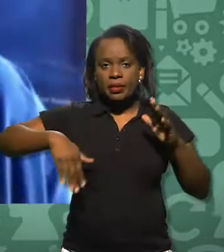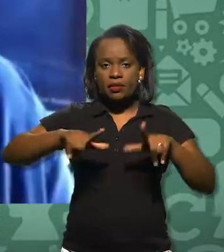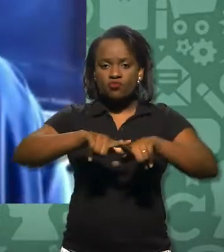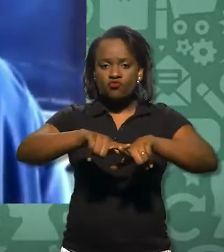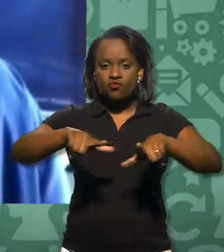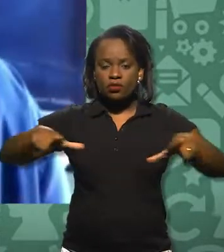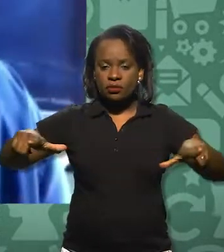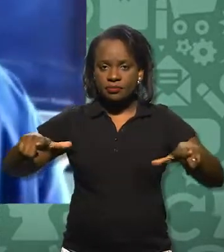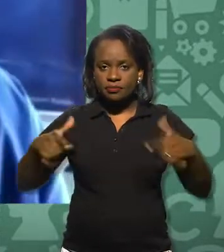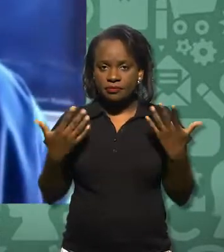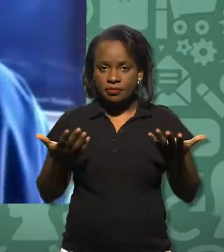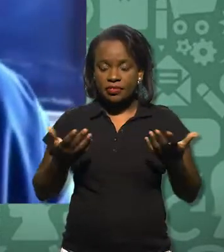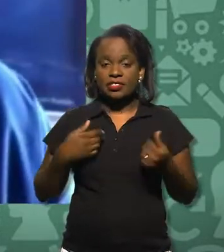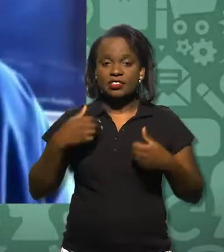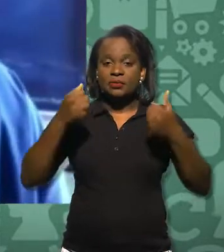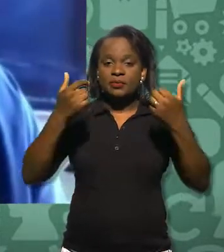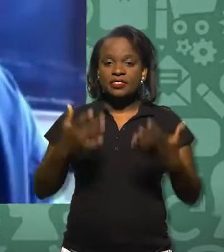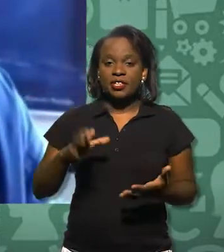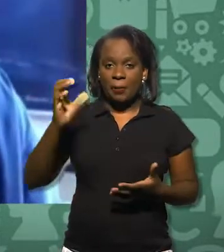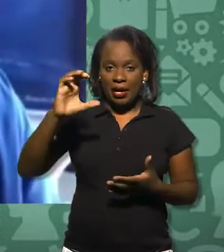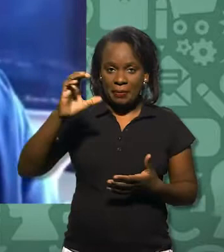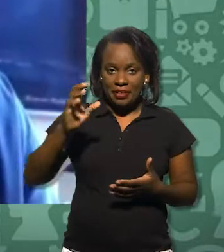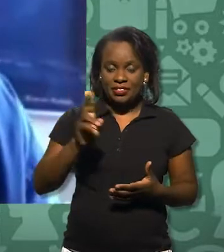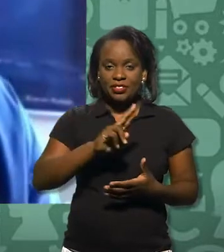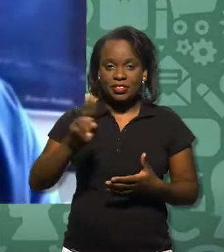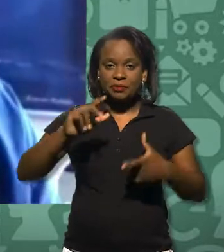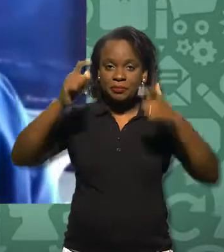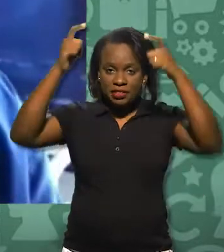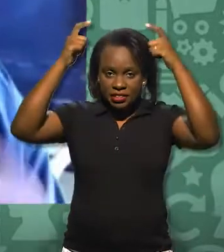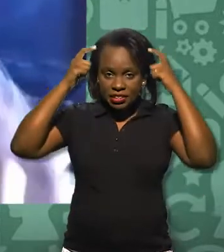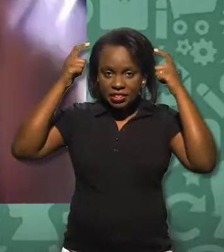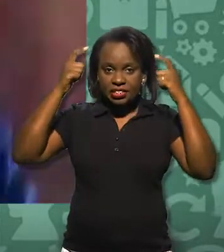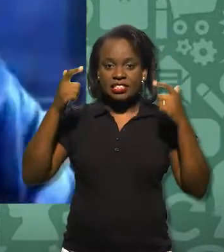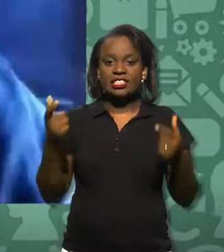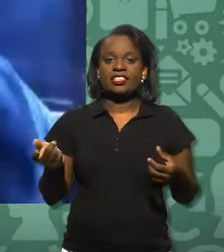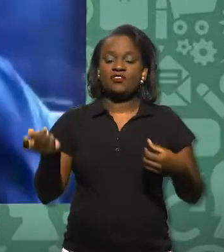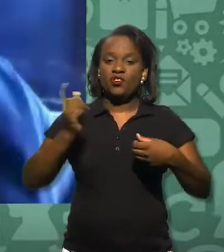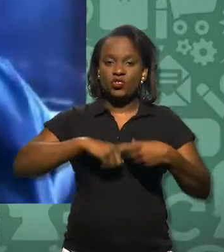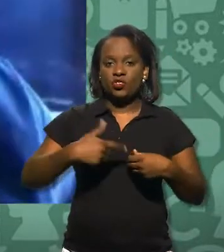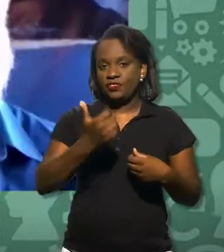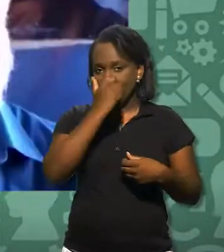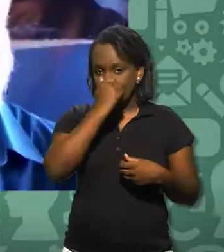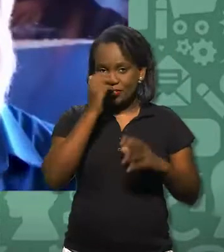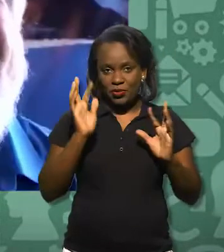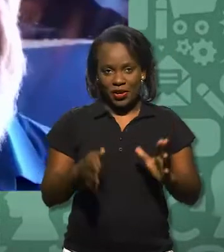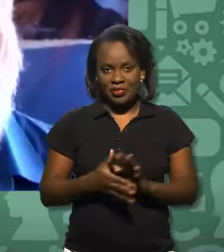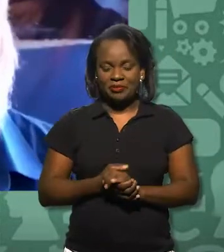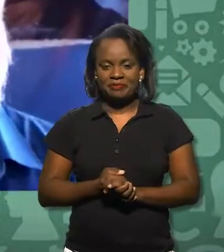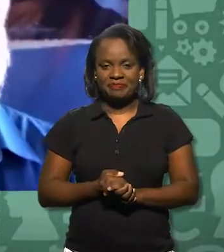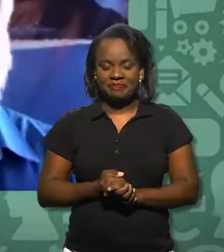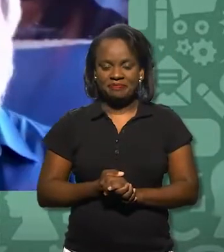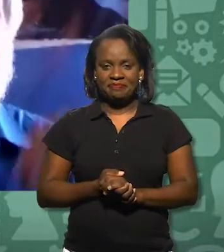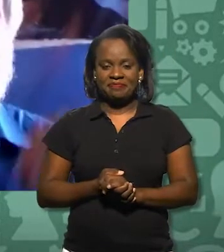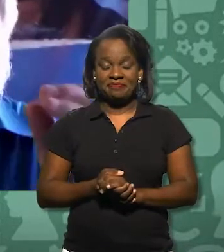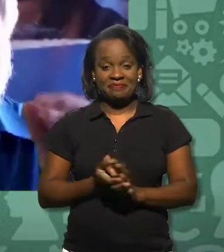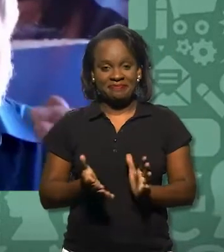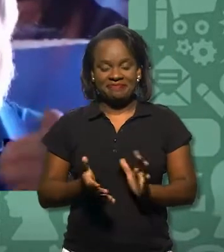na praia. Aliás, eu apelidei Copacabana da princesinha que voltou a ser virgem.